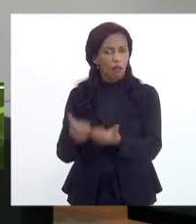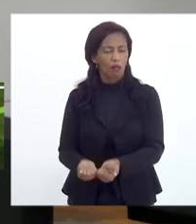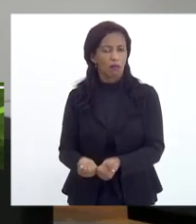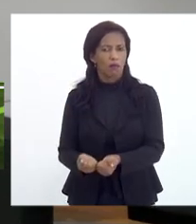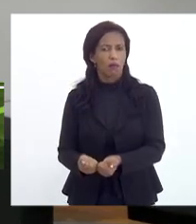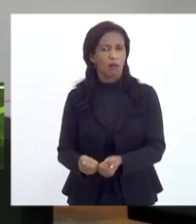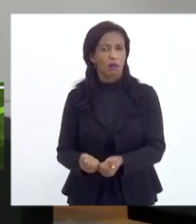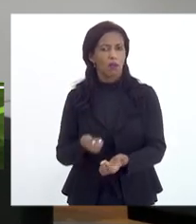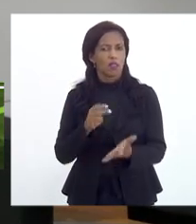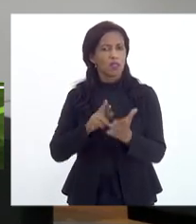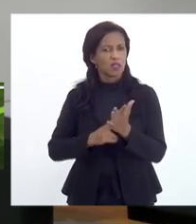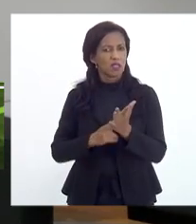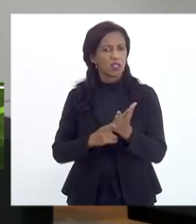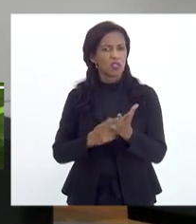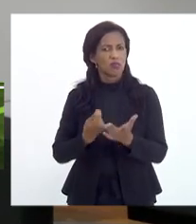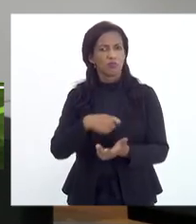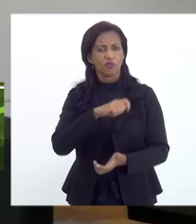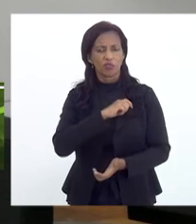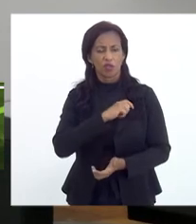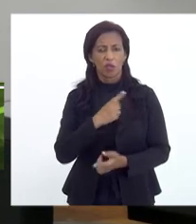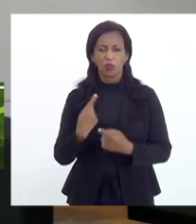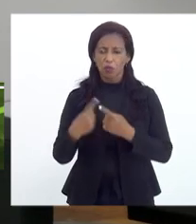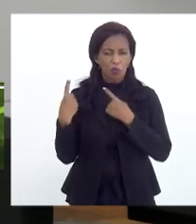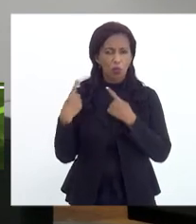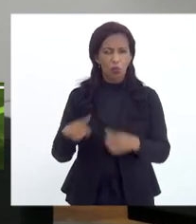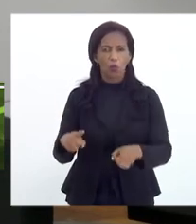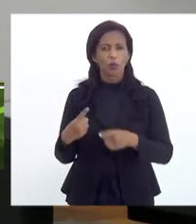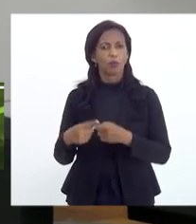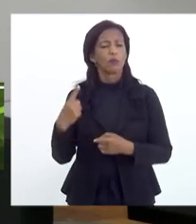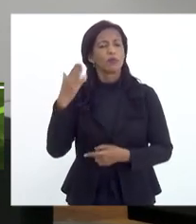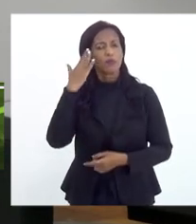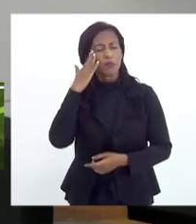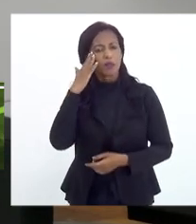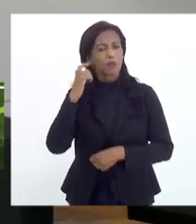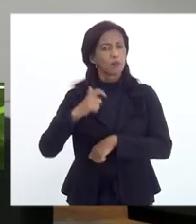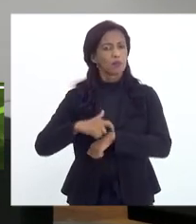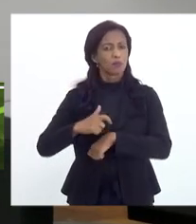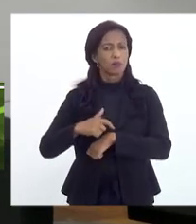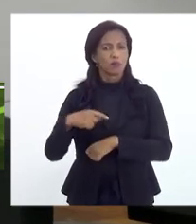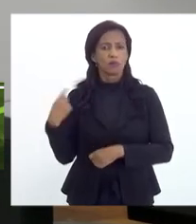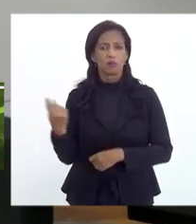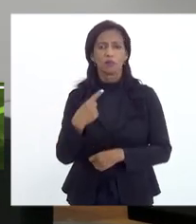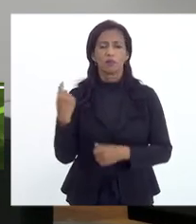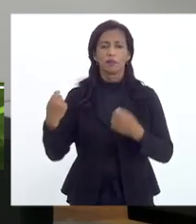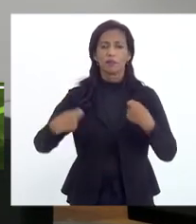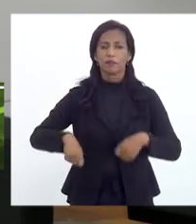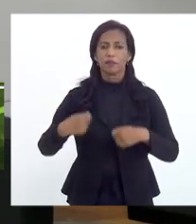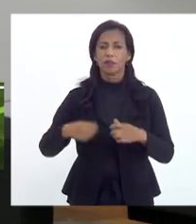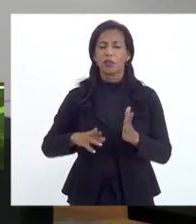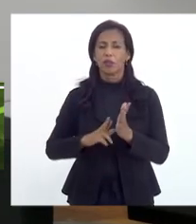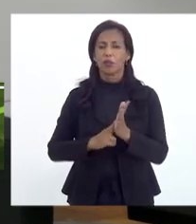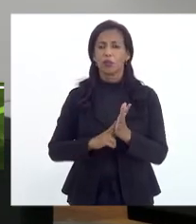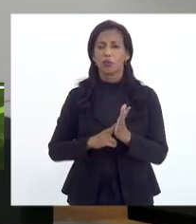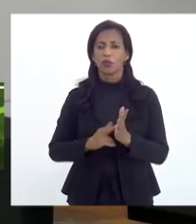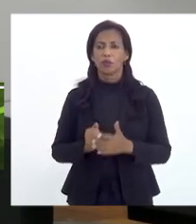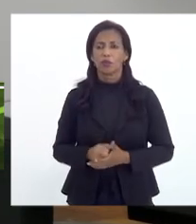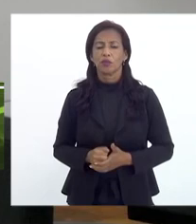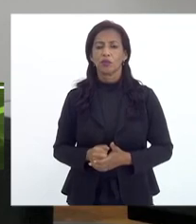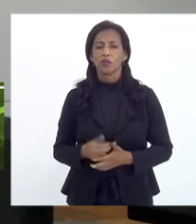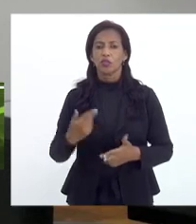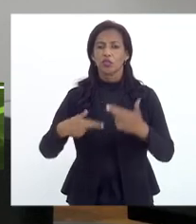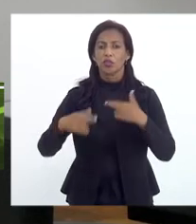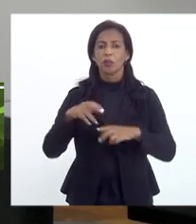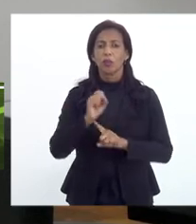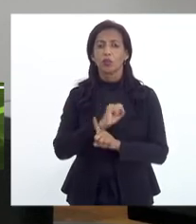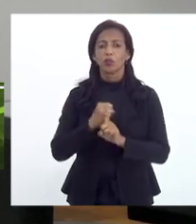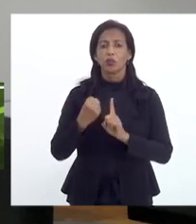fiscal Somos contra Porque entendemos Porque Nesse momento A gente precisaria De um regime De recuperação